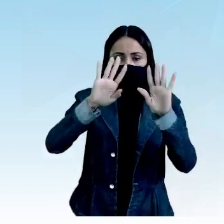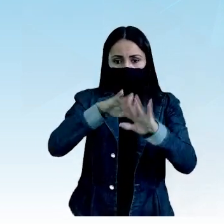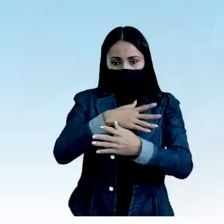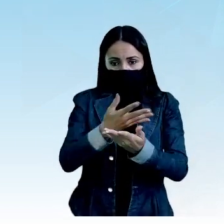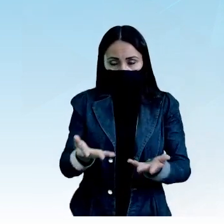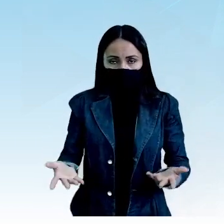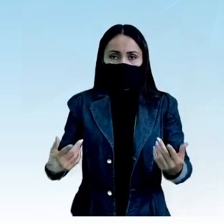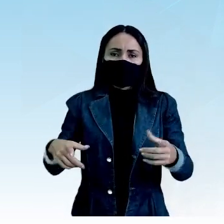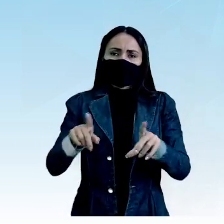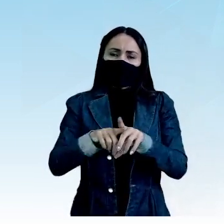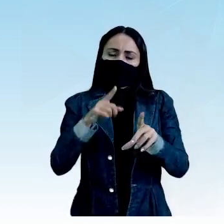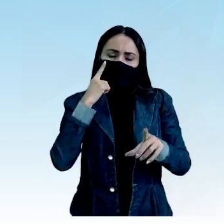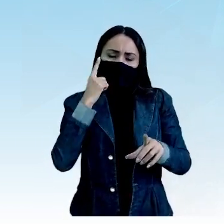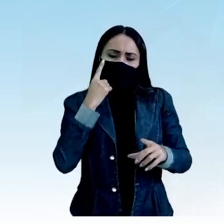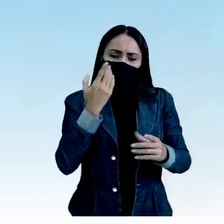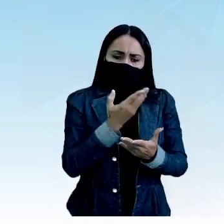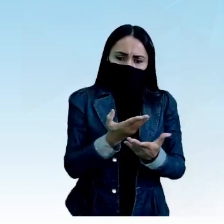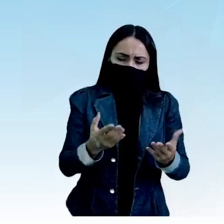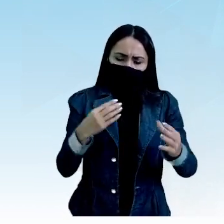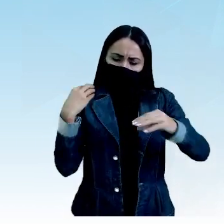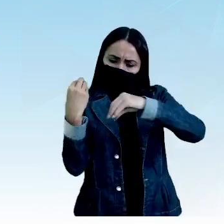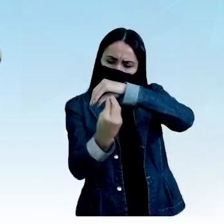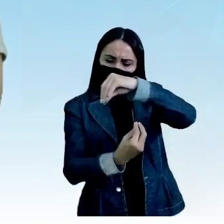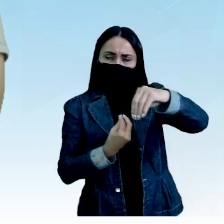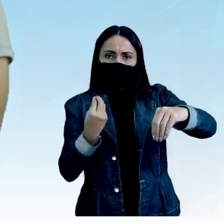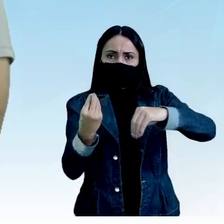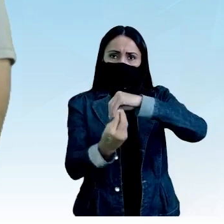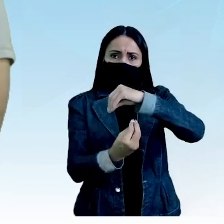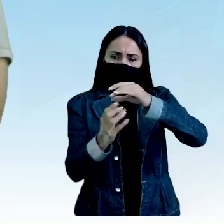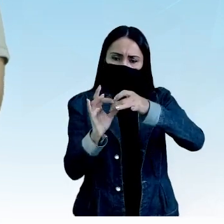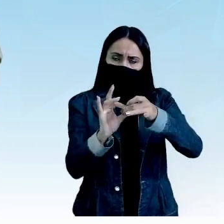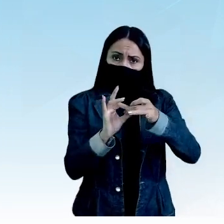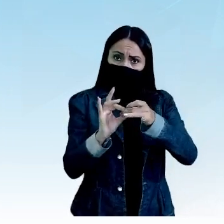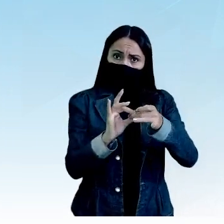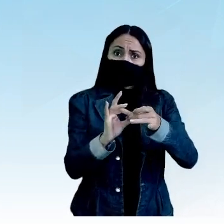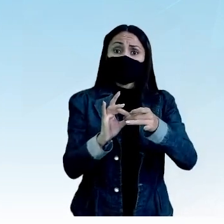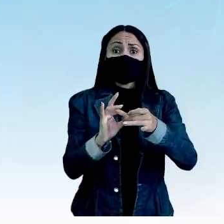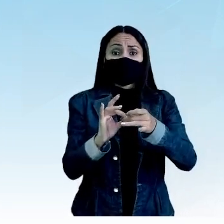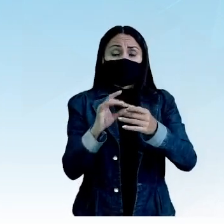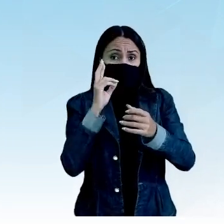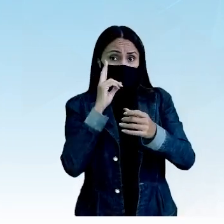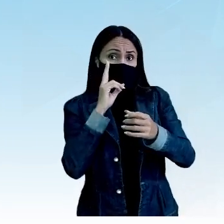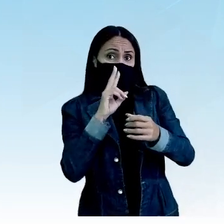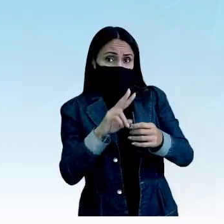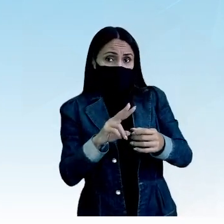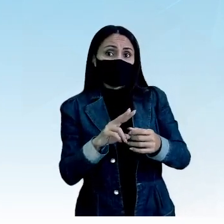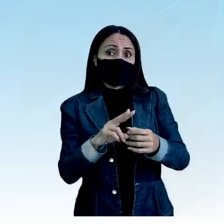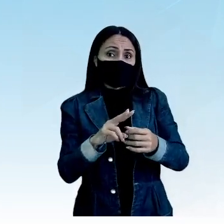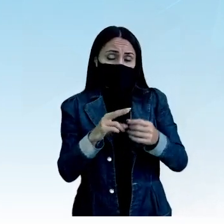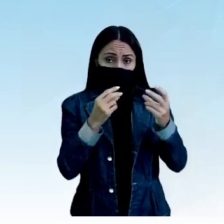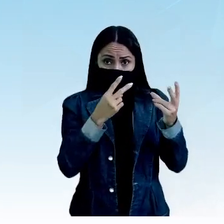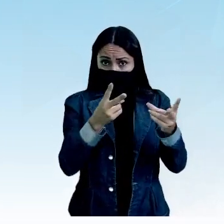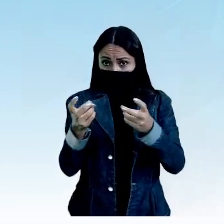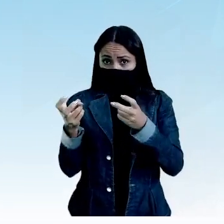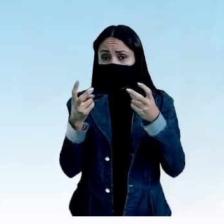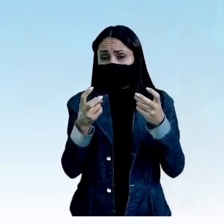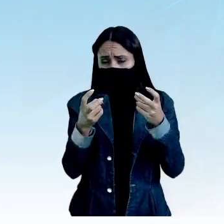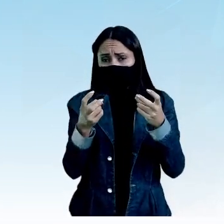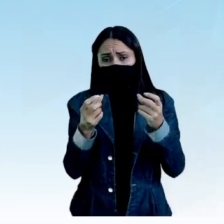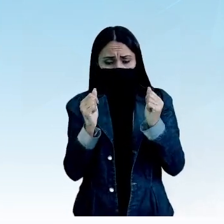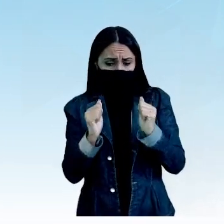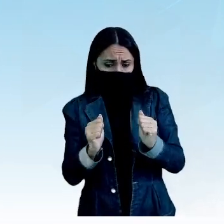E mesclado e harmônico, né, professor? Para você ver como as coisas podem se harmonizar,